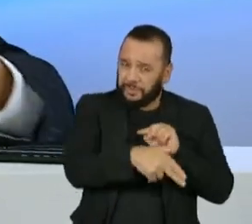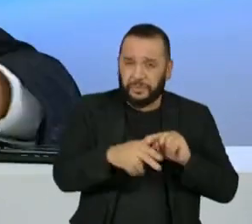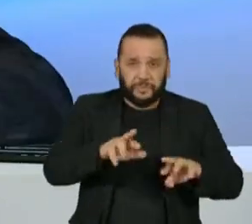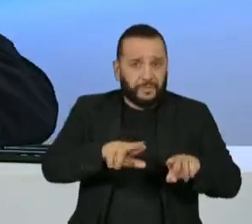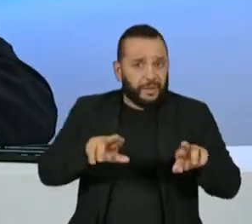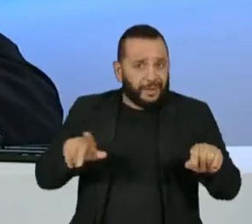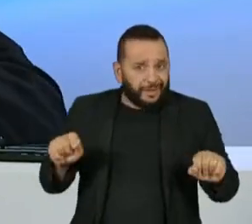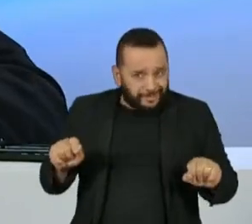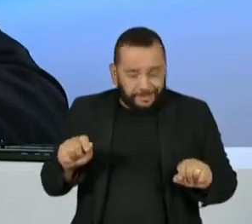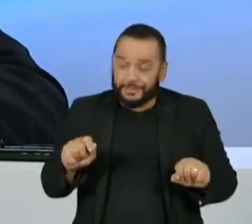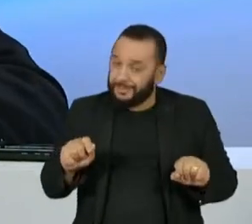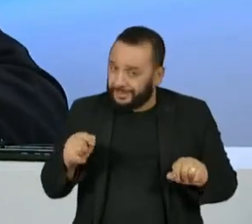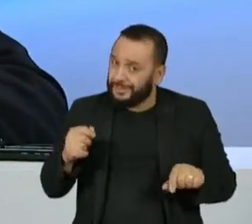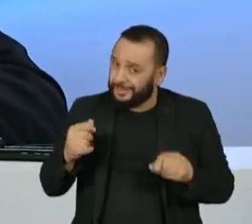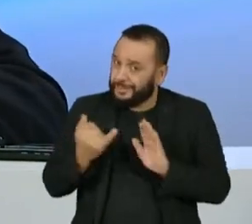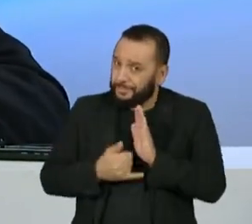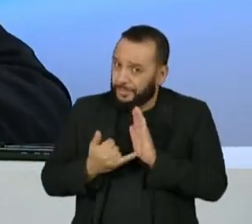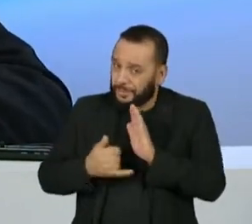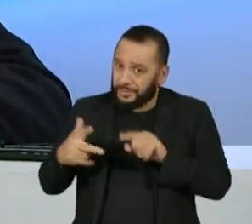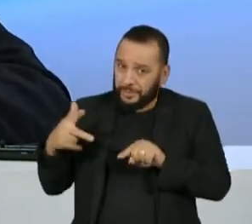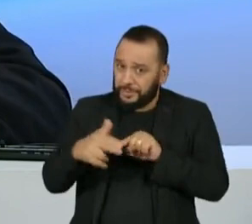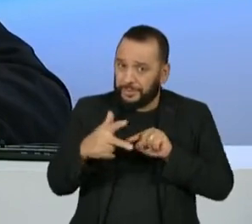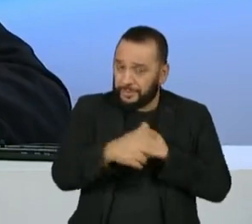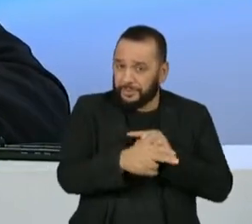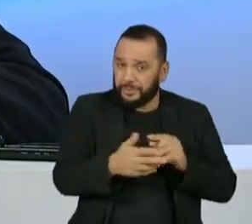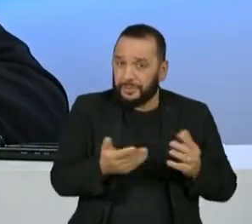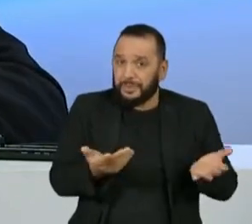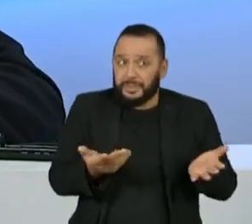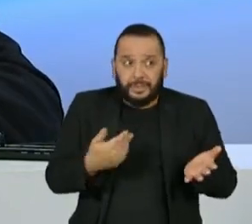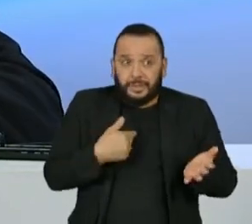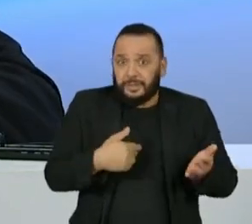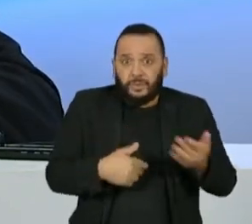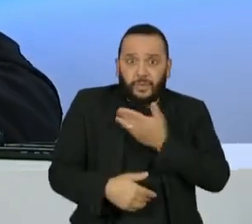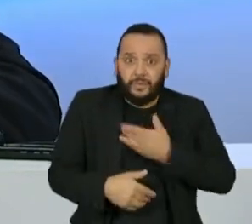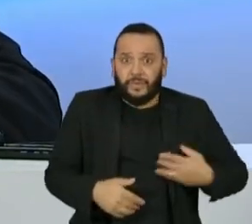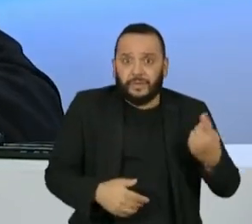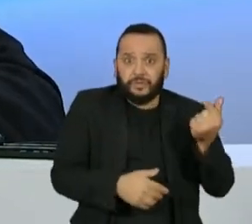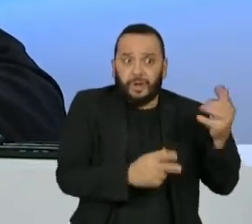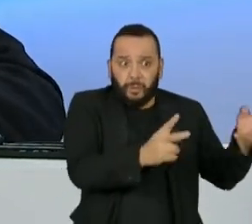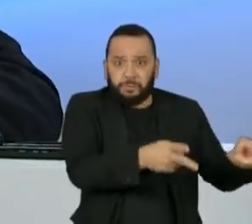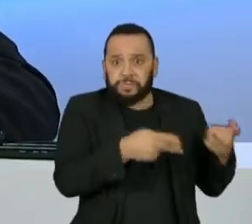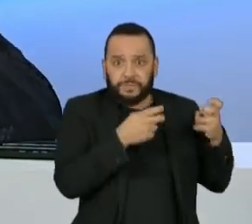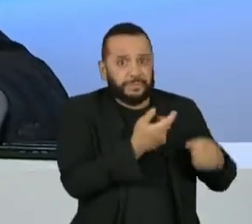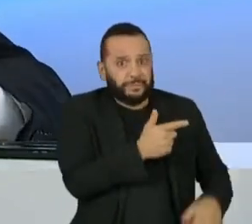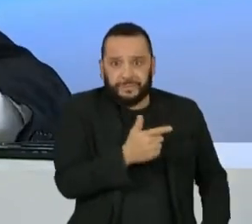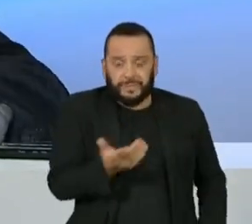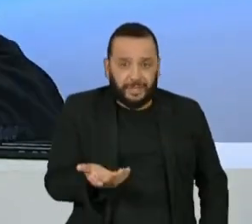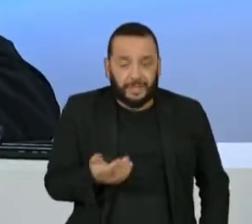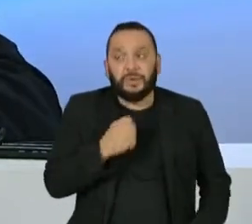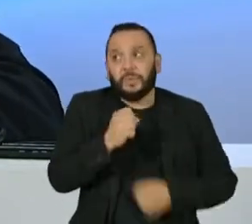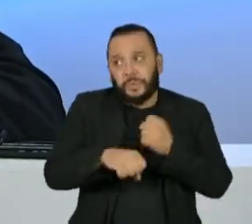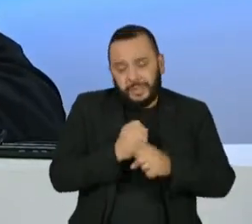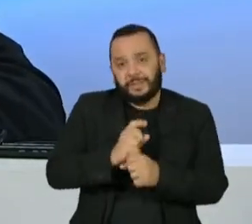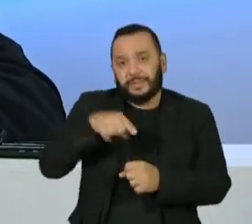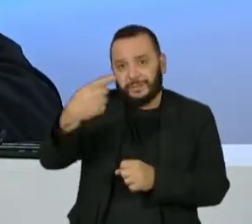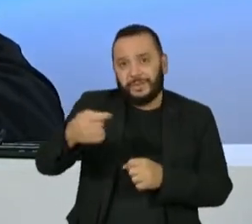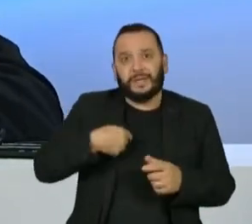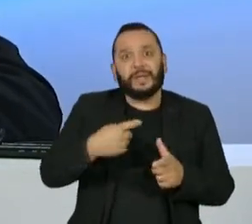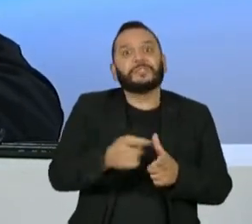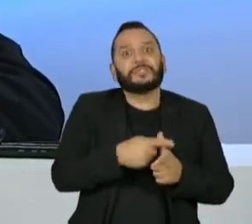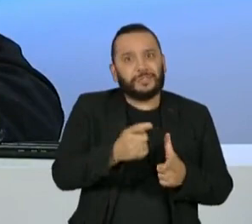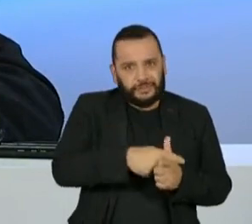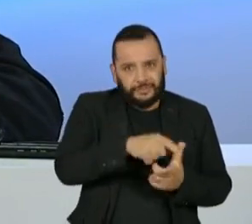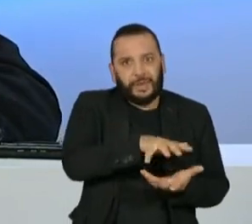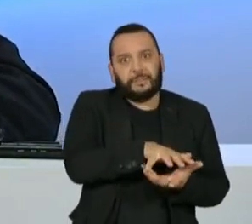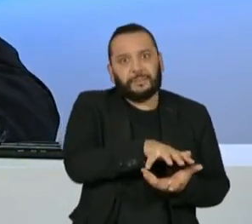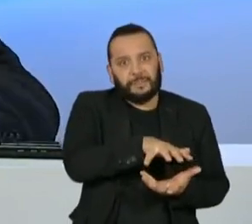no ambiente ainda que a gente não tem de superar a arte nesse ano episódio que no ano que vem já vai ter déficit de novo a dívida ainda